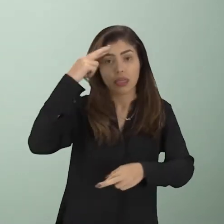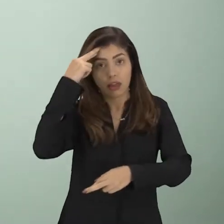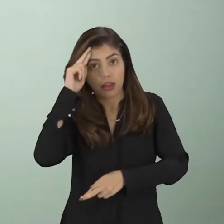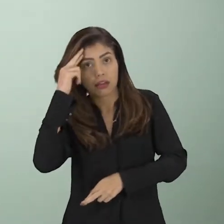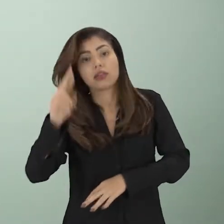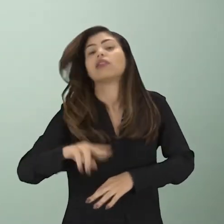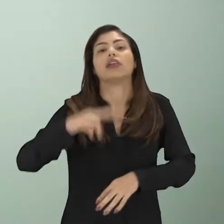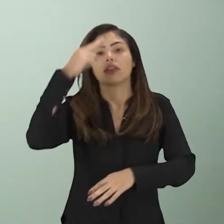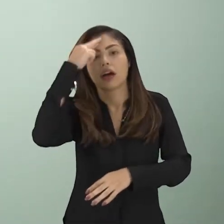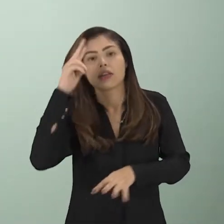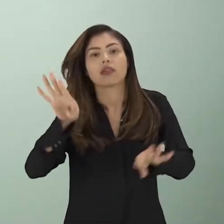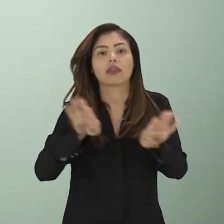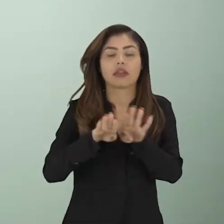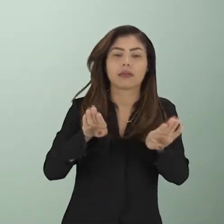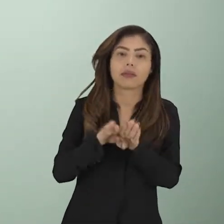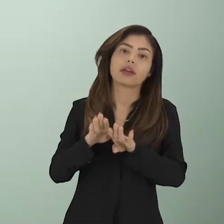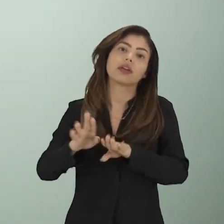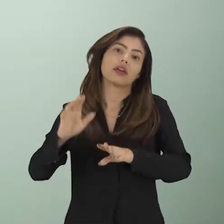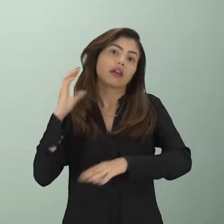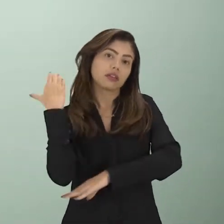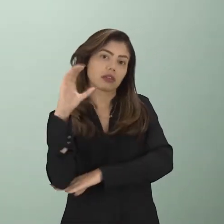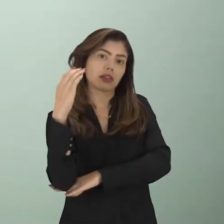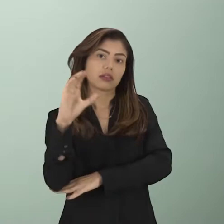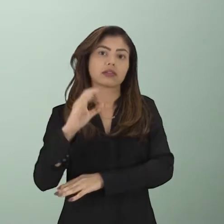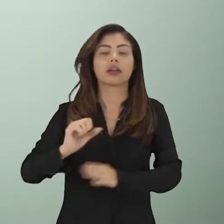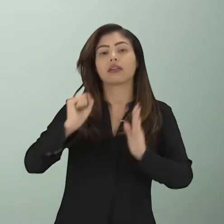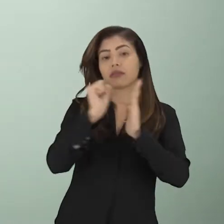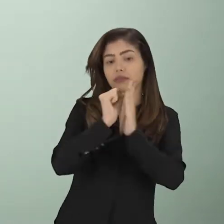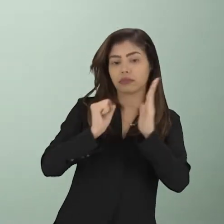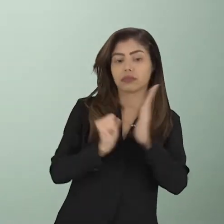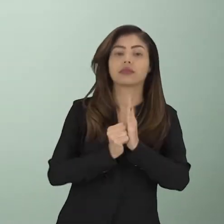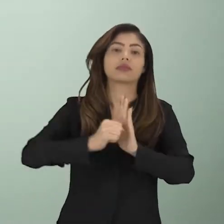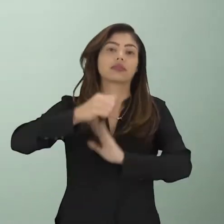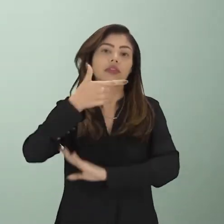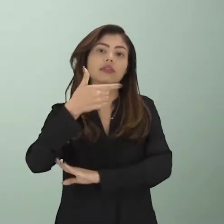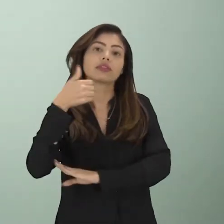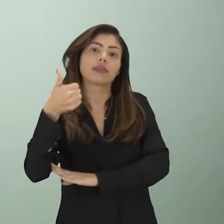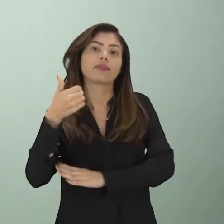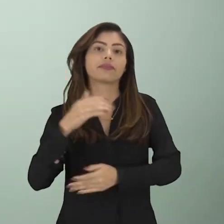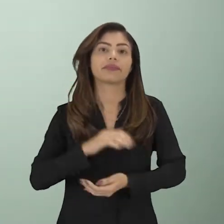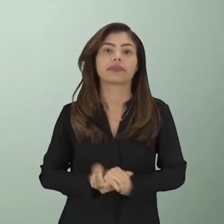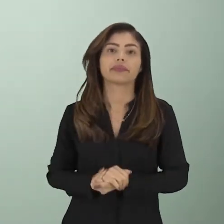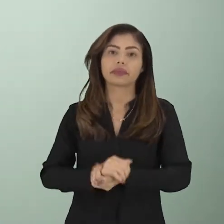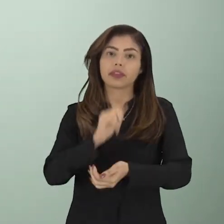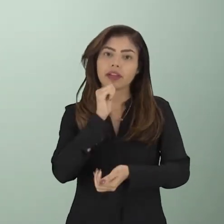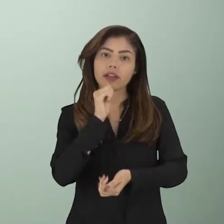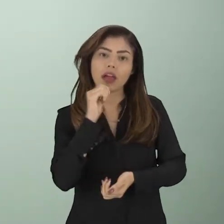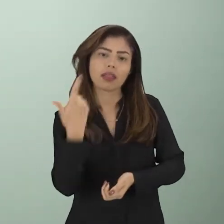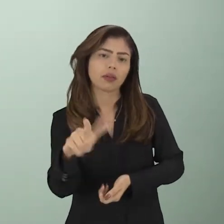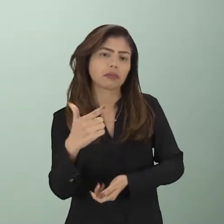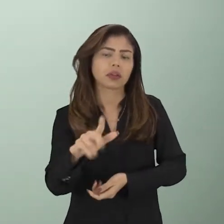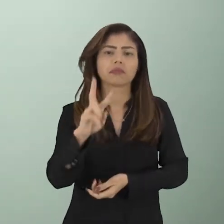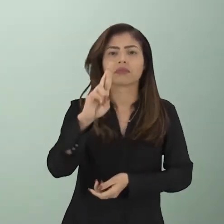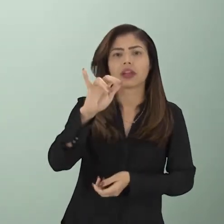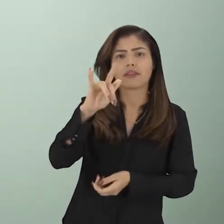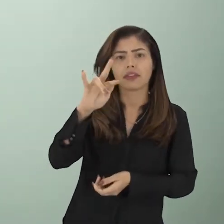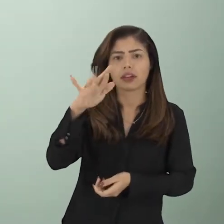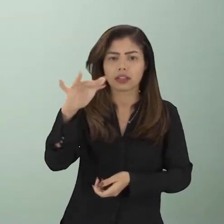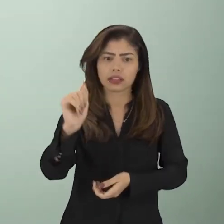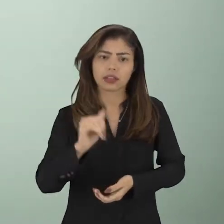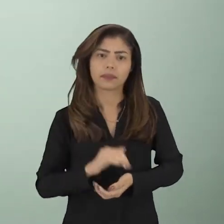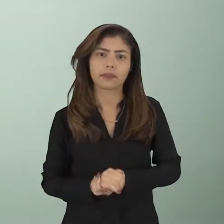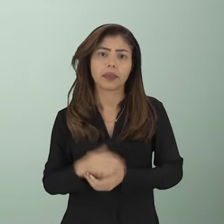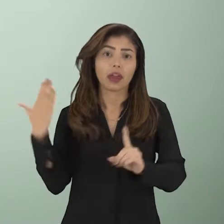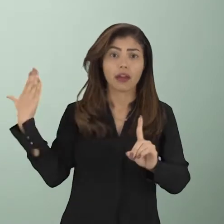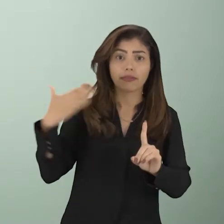a crise da razão no século XXI, a gente está nesse momento ainda sem referência. Aí eu mostrei para vocês quais